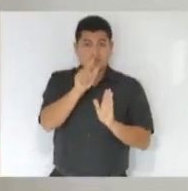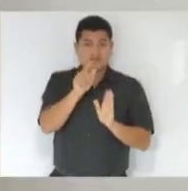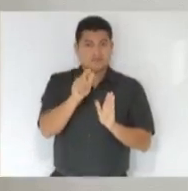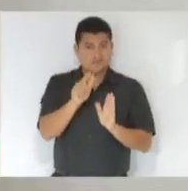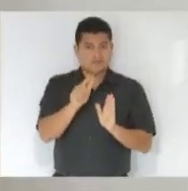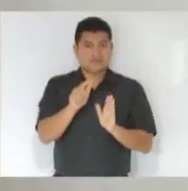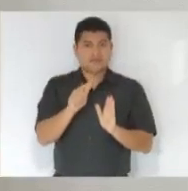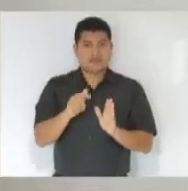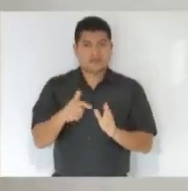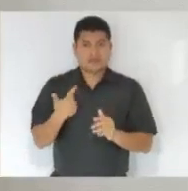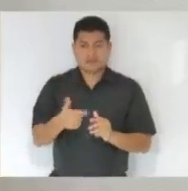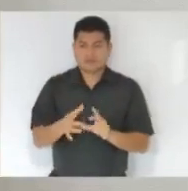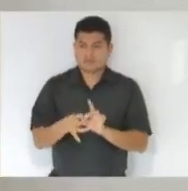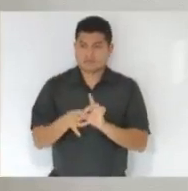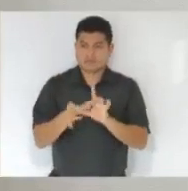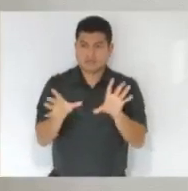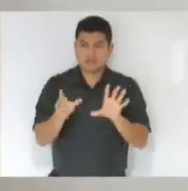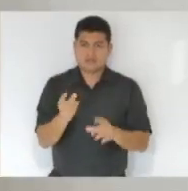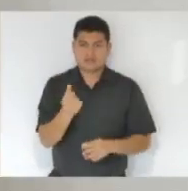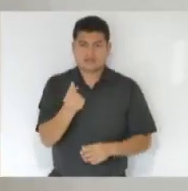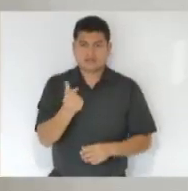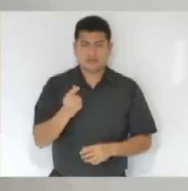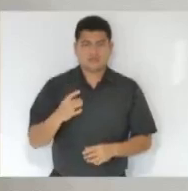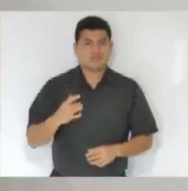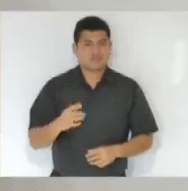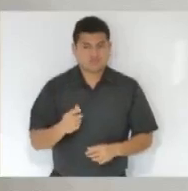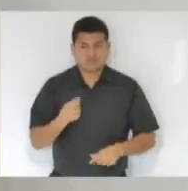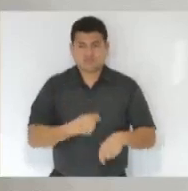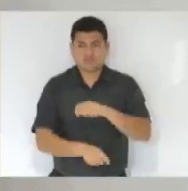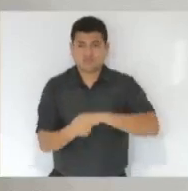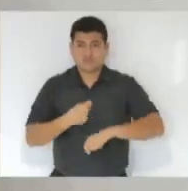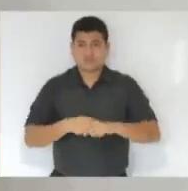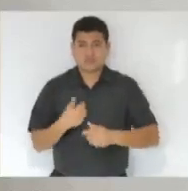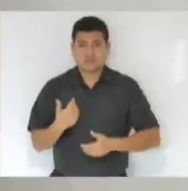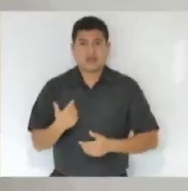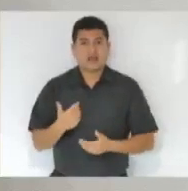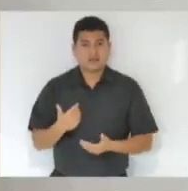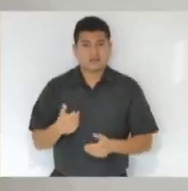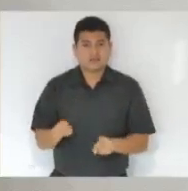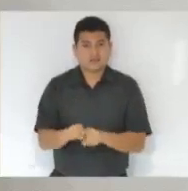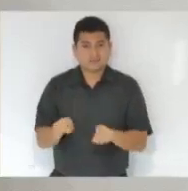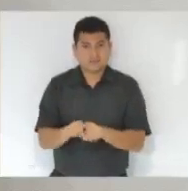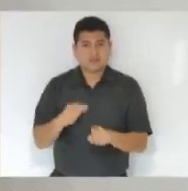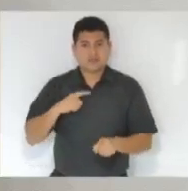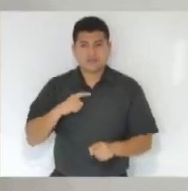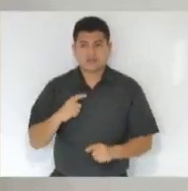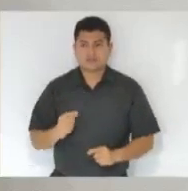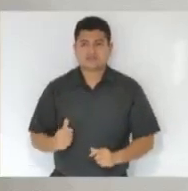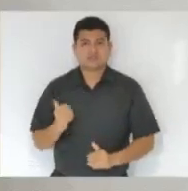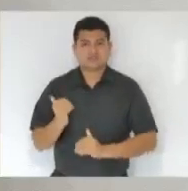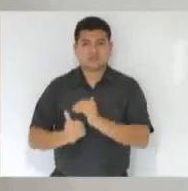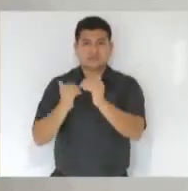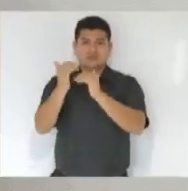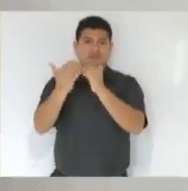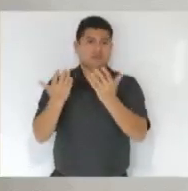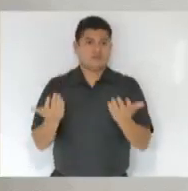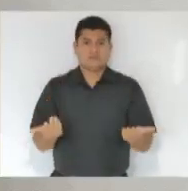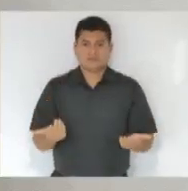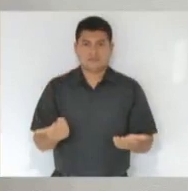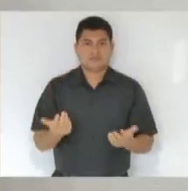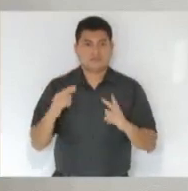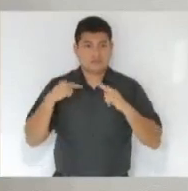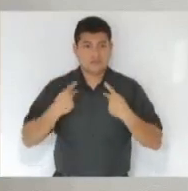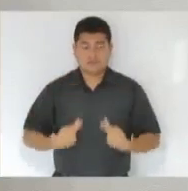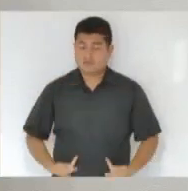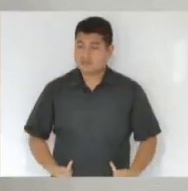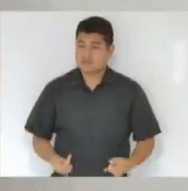a sua liberdade econômica, também esse país tem mais prosperidade e, vejam só, mais desenvolvimento humano